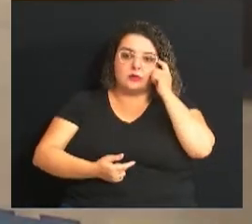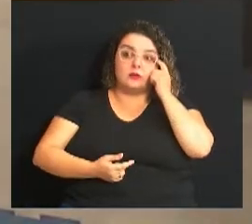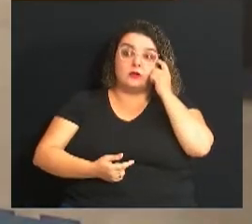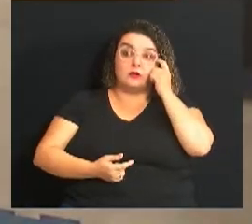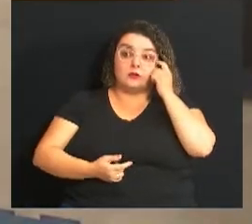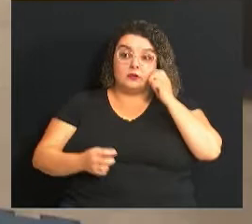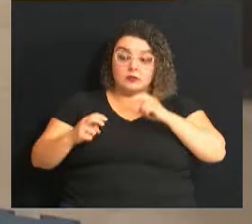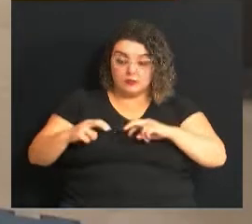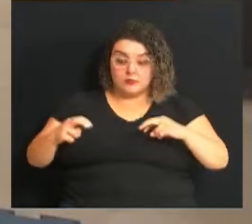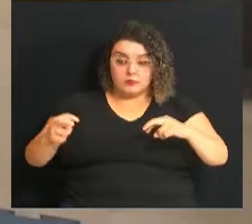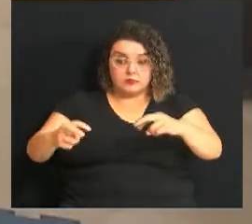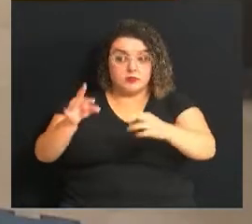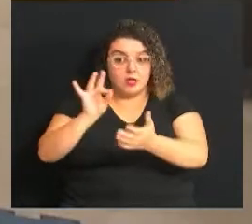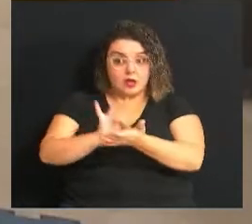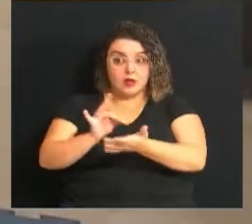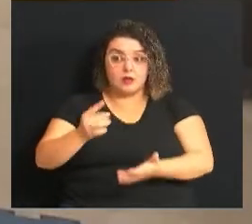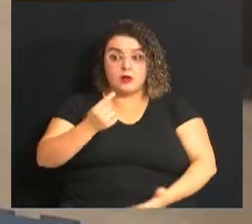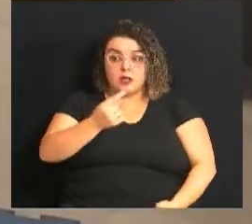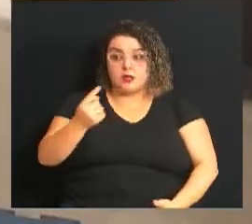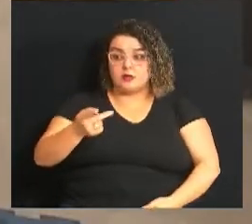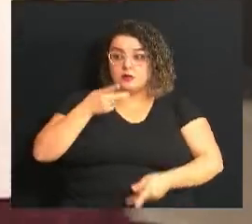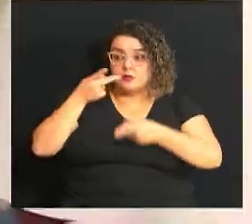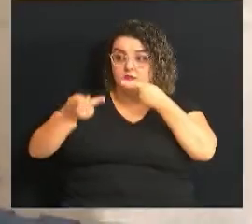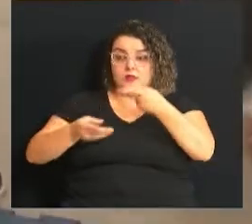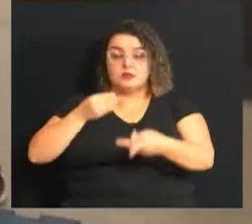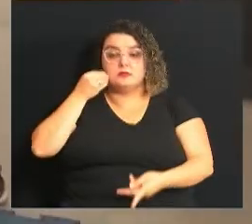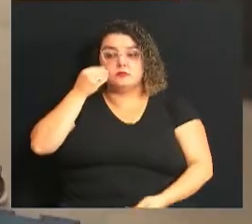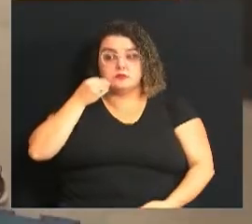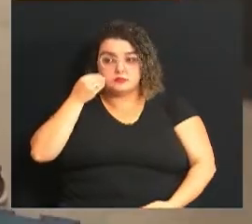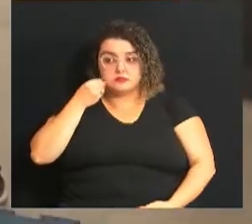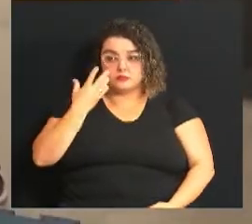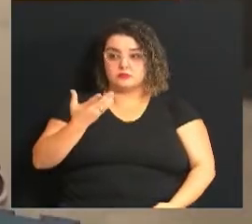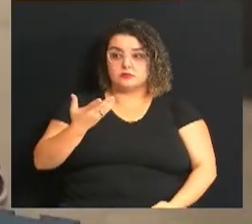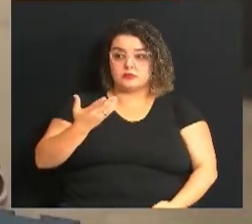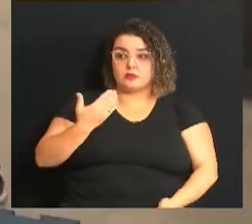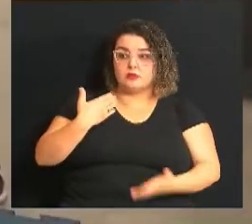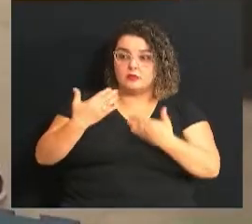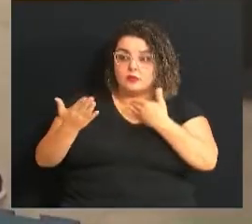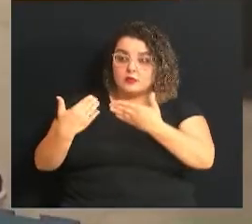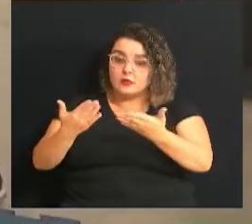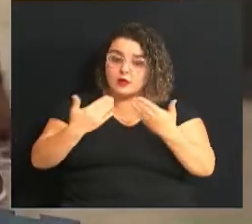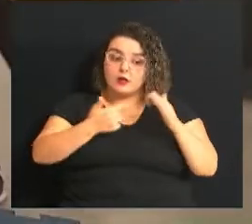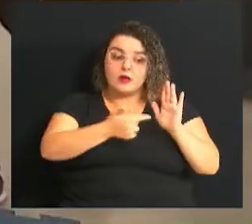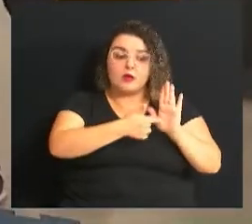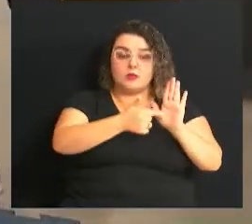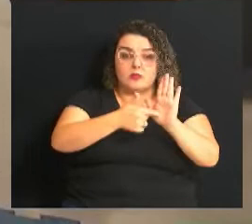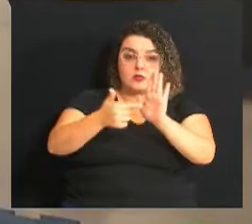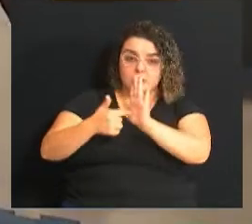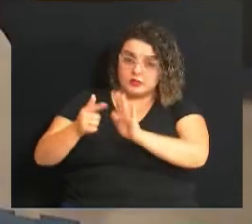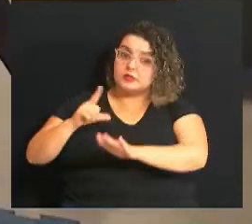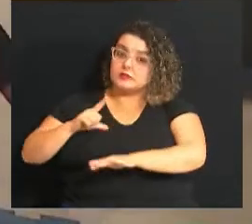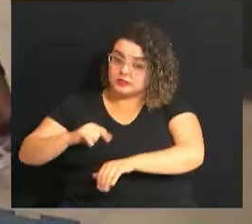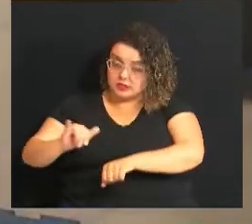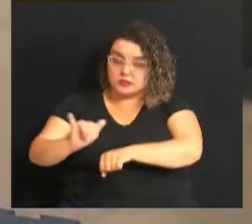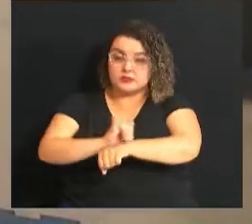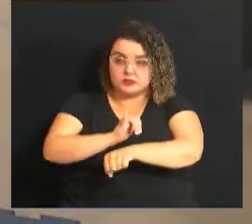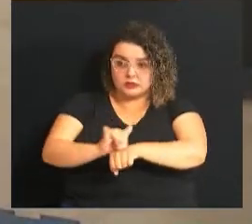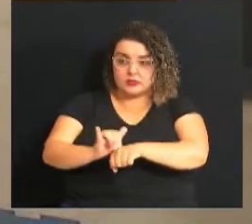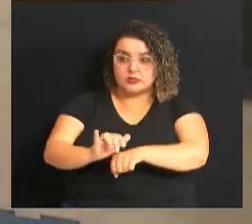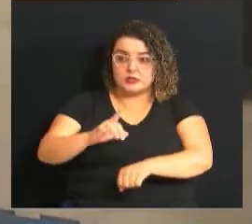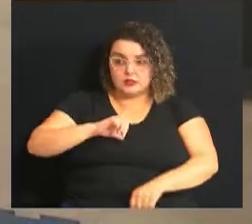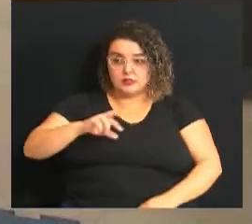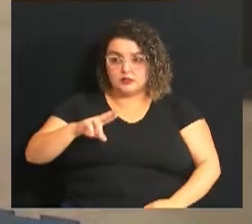conversa mesmo. Cada uma conta as suas experiências e ali nós vamos contando e mostrando que há caminhos. Nós temos uma rede de proteção